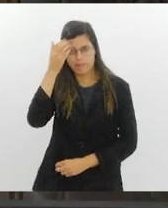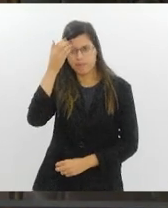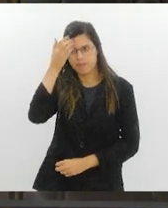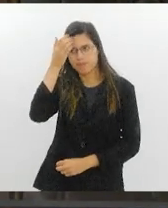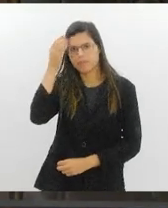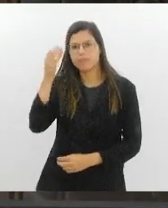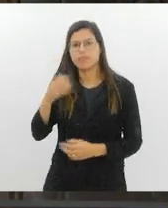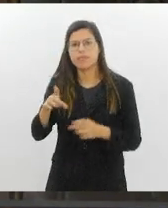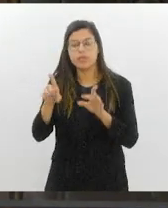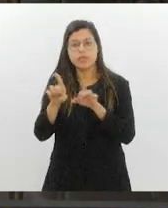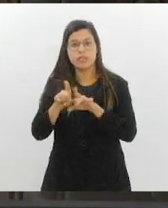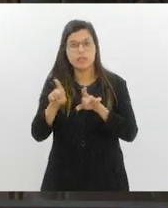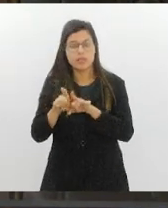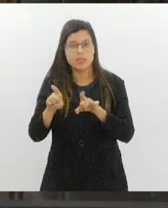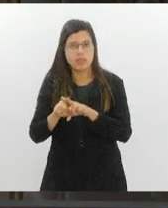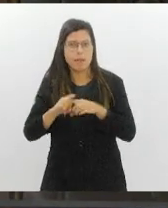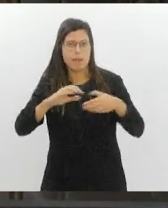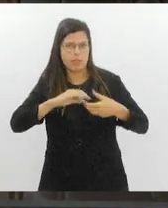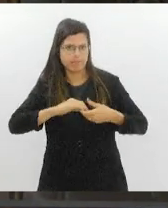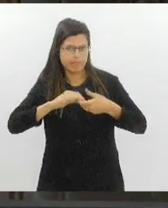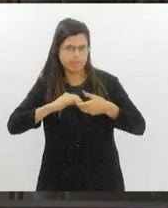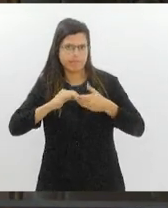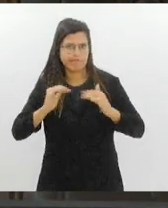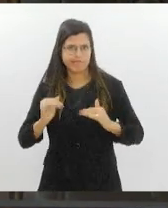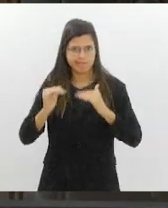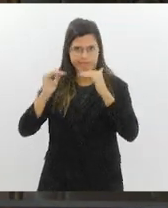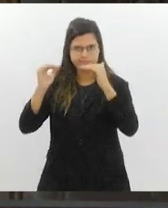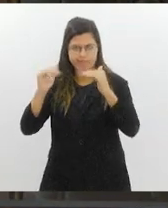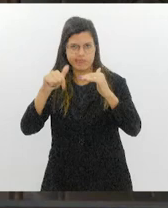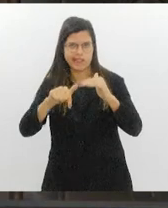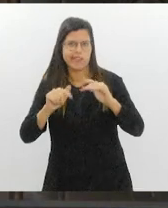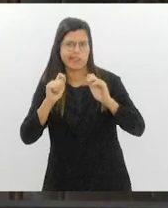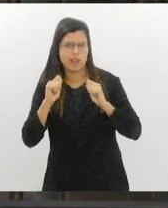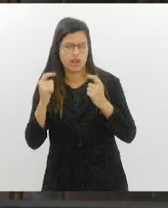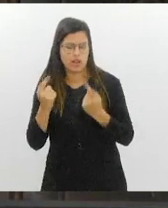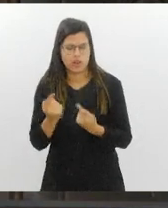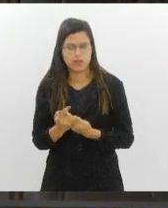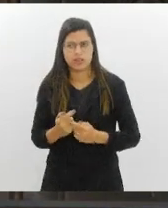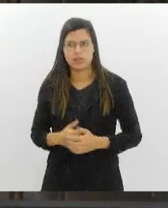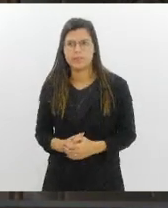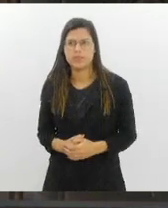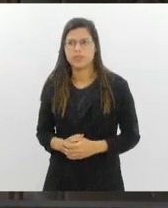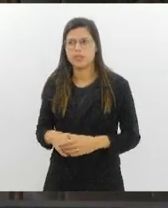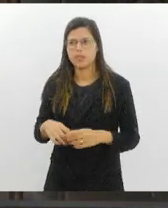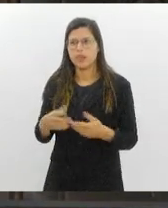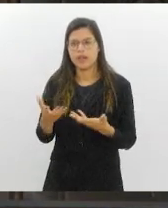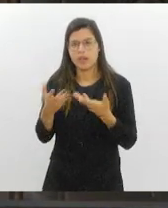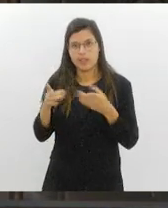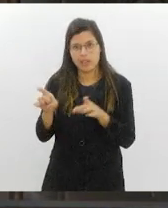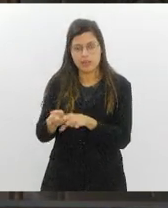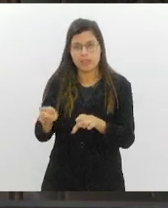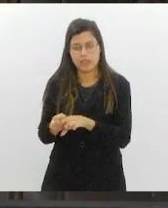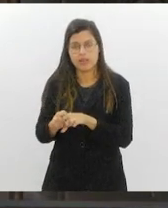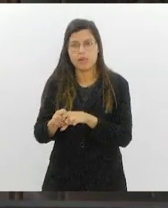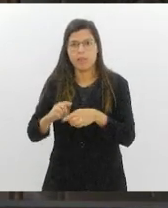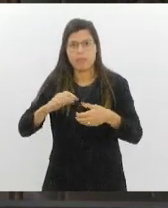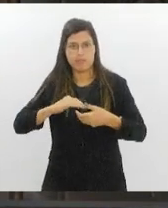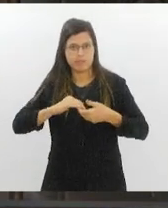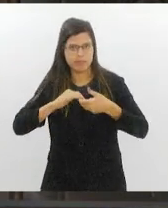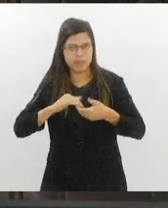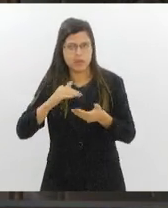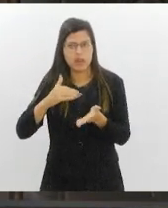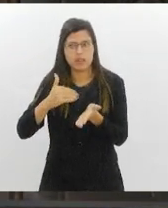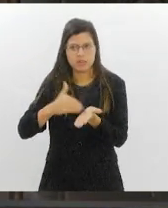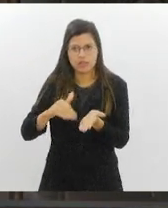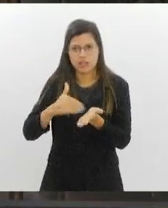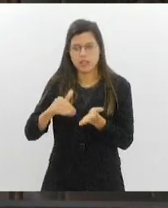as autoridades que compõem essa casa. Queria também saudar a secretária de Cultura e Economia